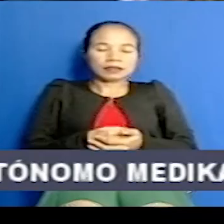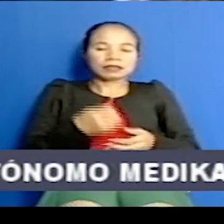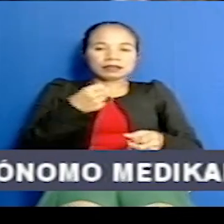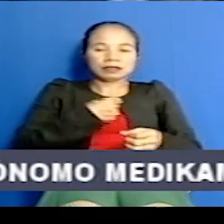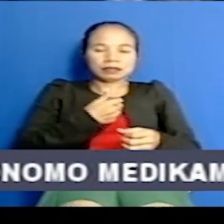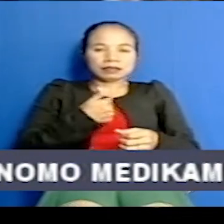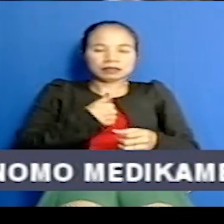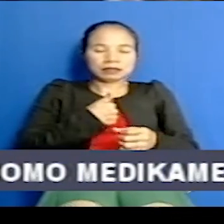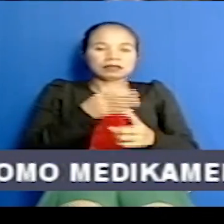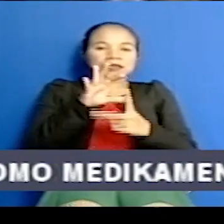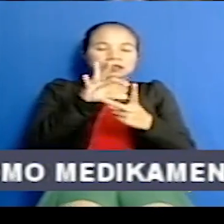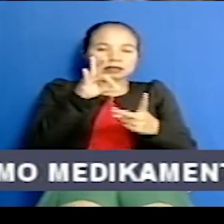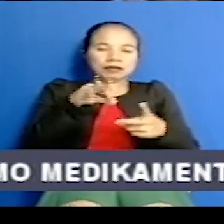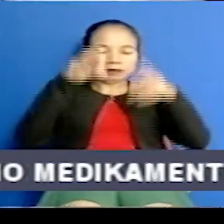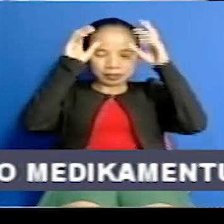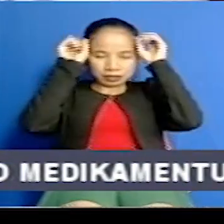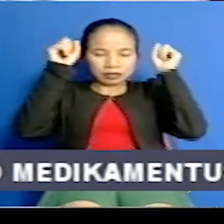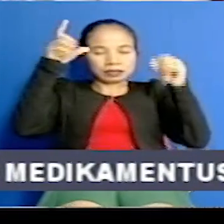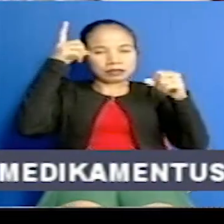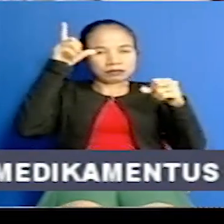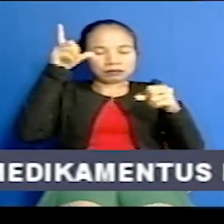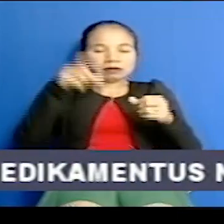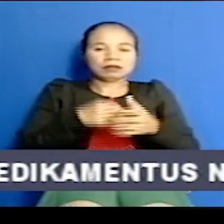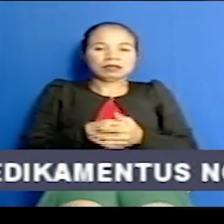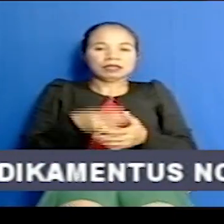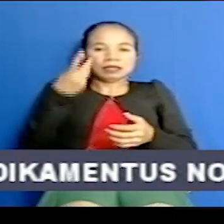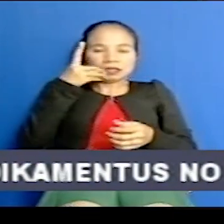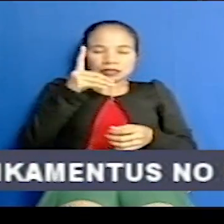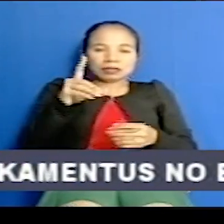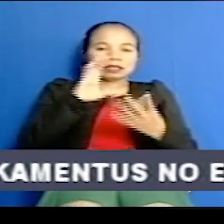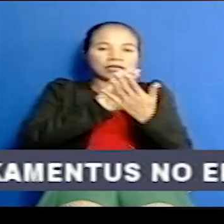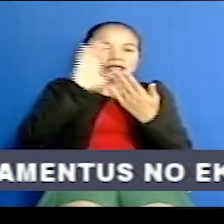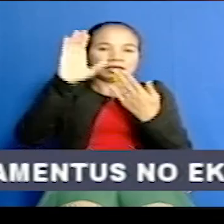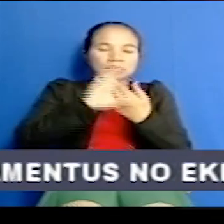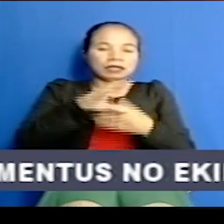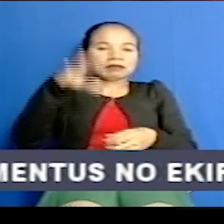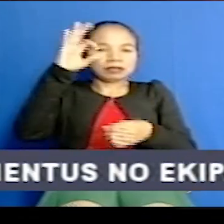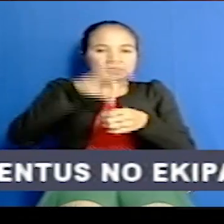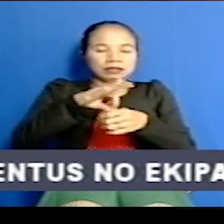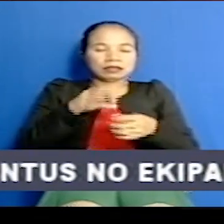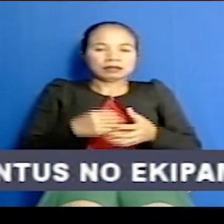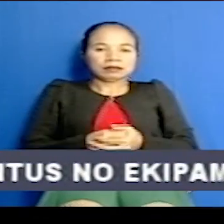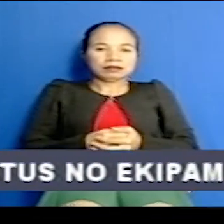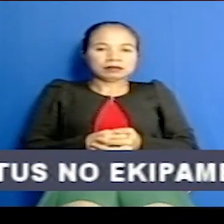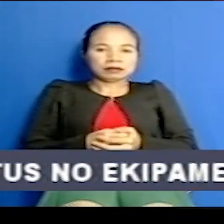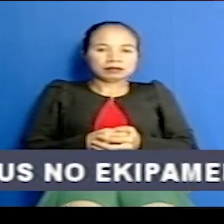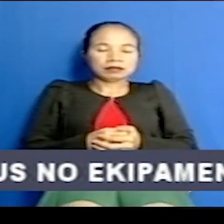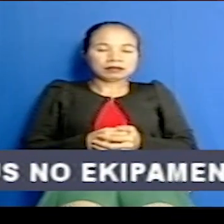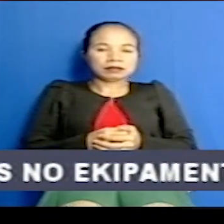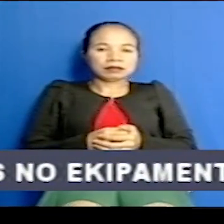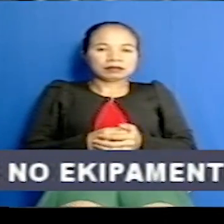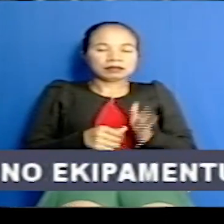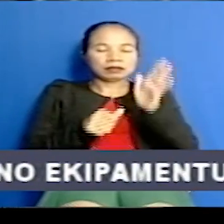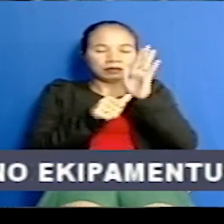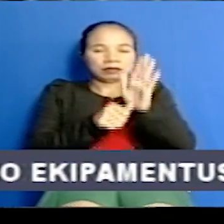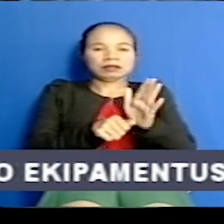candidatura ao fim chefe Estado Francisco Guterres Luolo. Decreta calendário eleição. Anúncio da concorrência